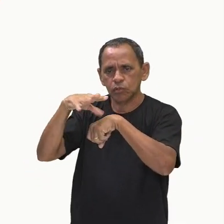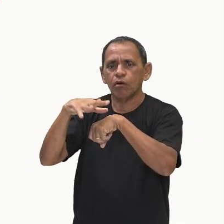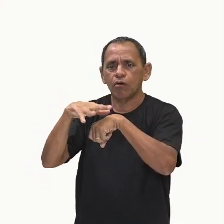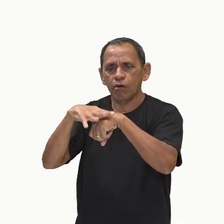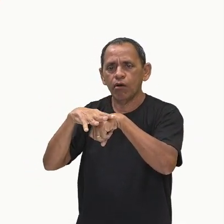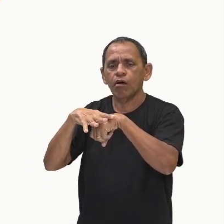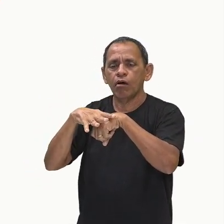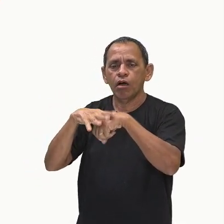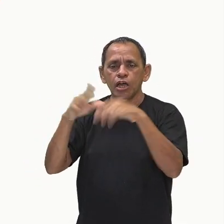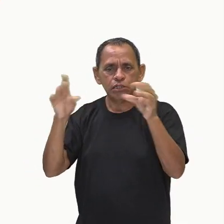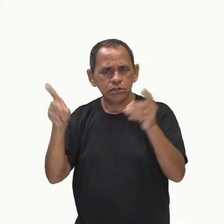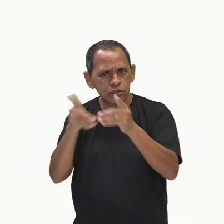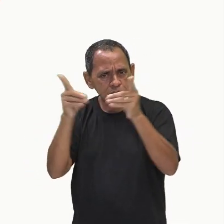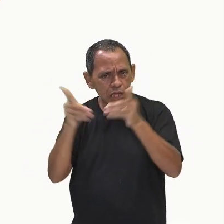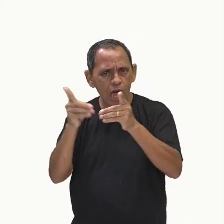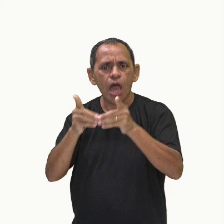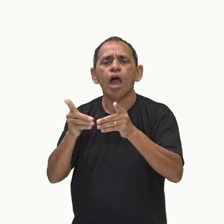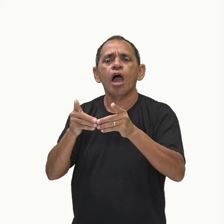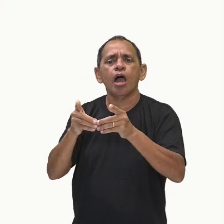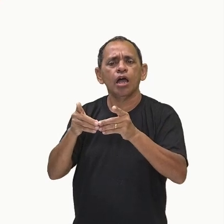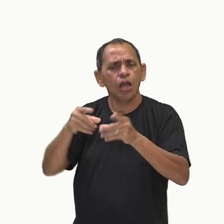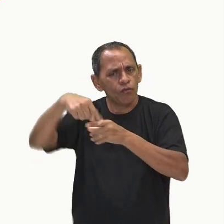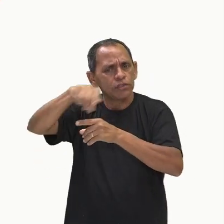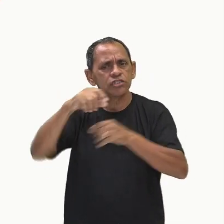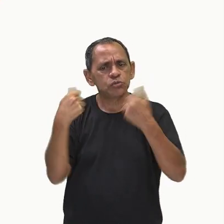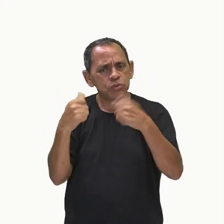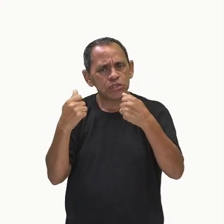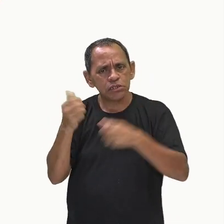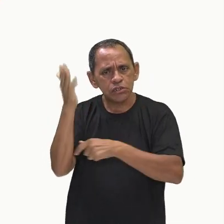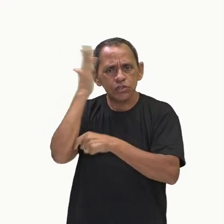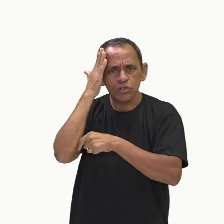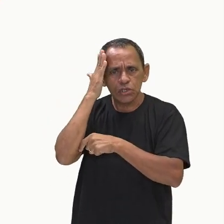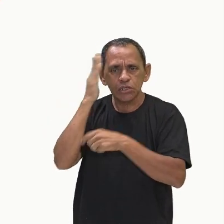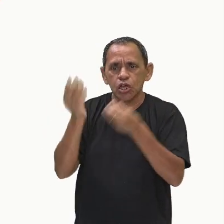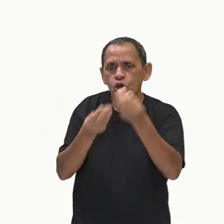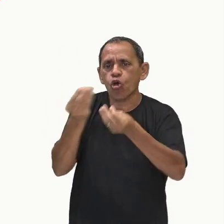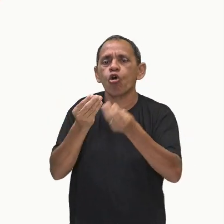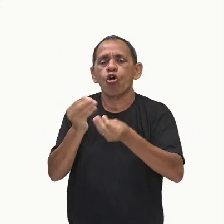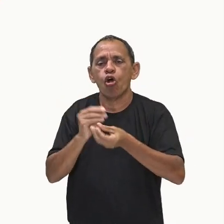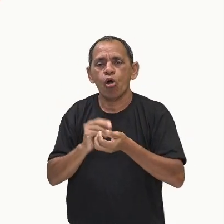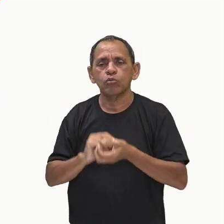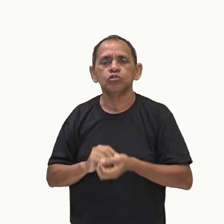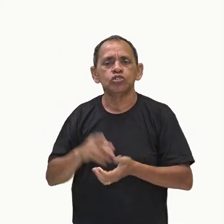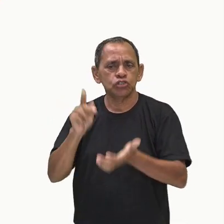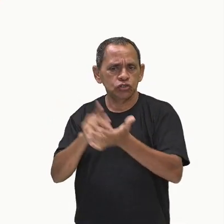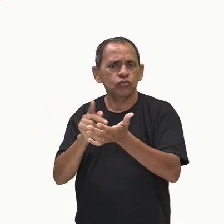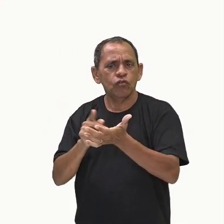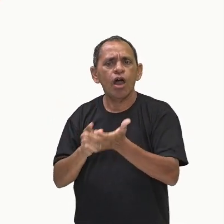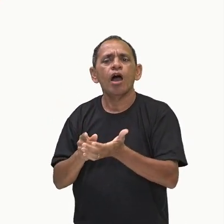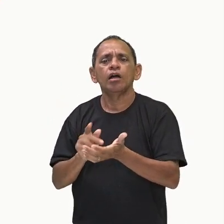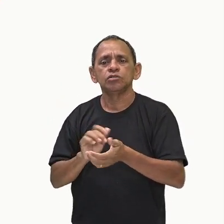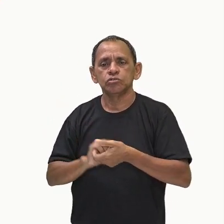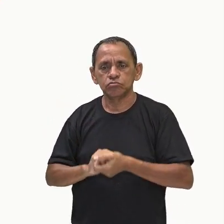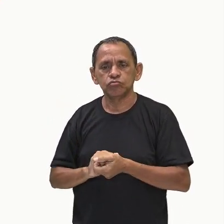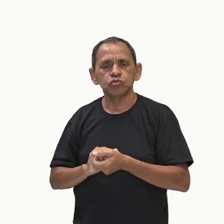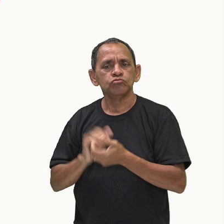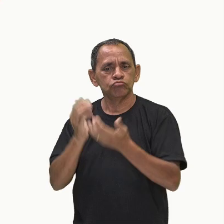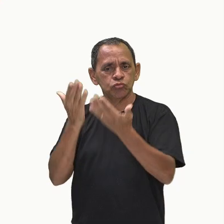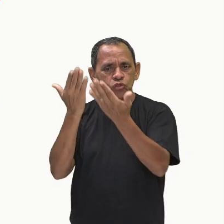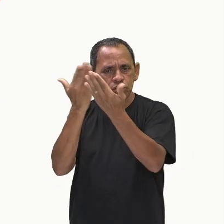didática que vocês precisam entender, porque ela é muito cobrada aí nos nossos processos de seleção